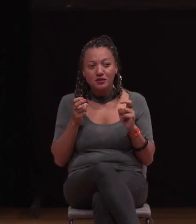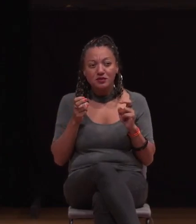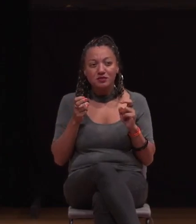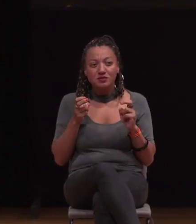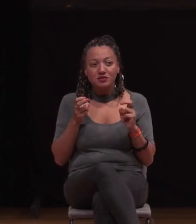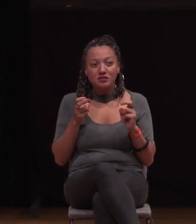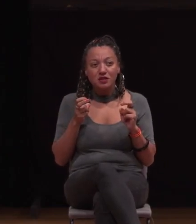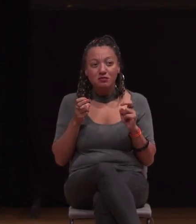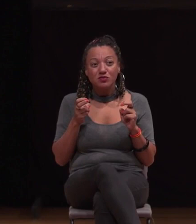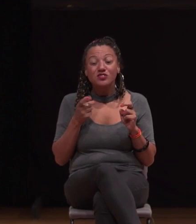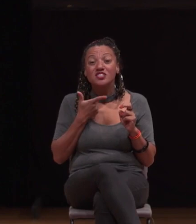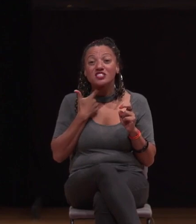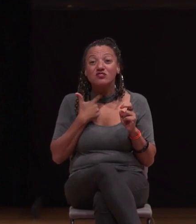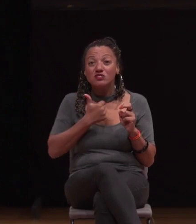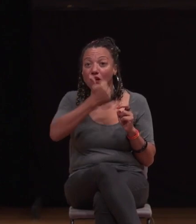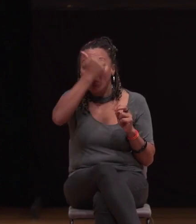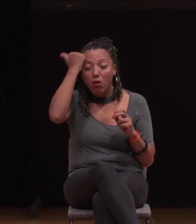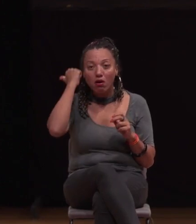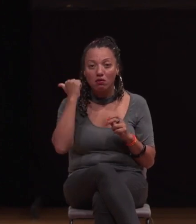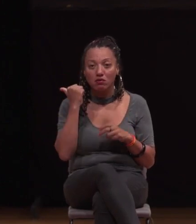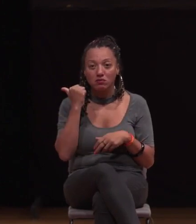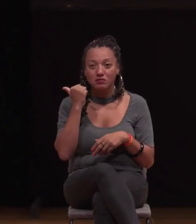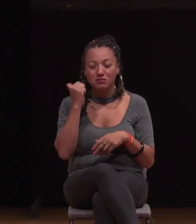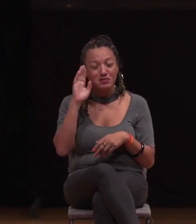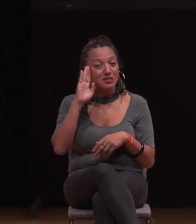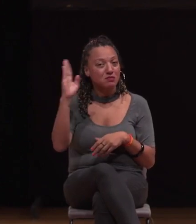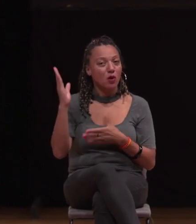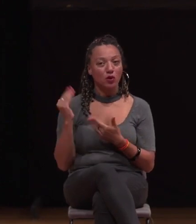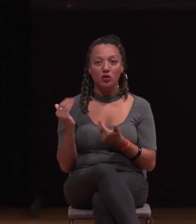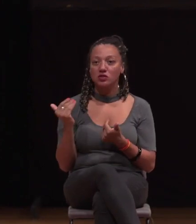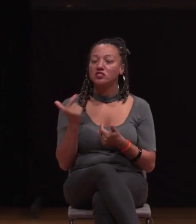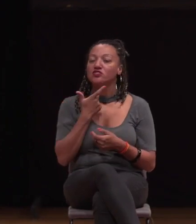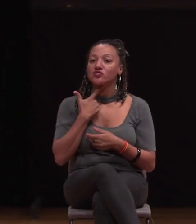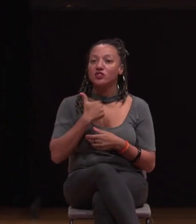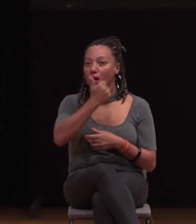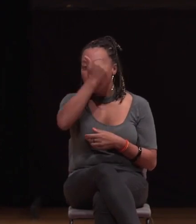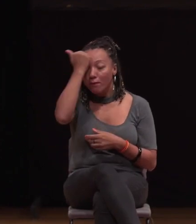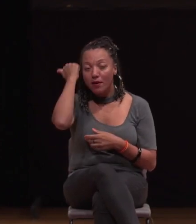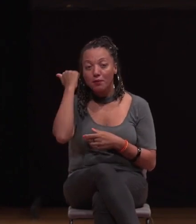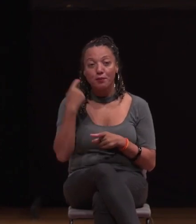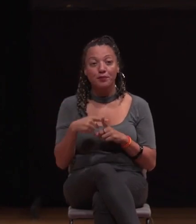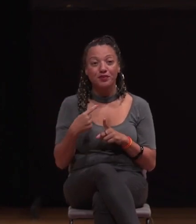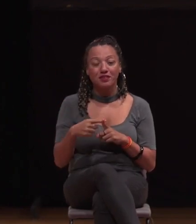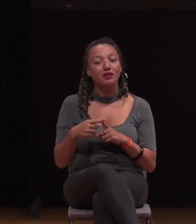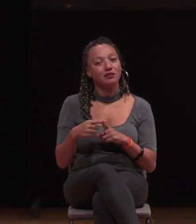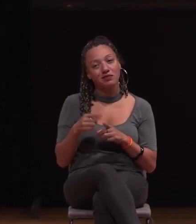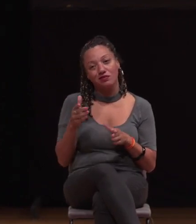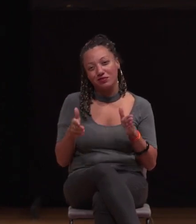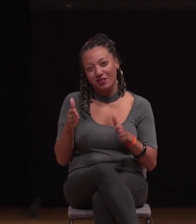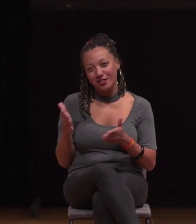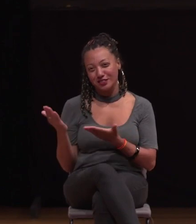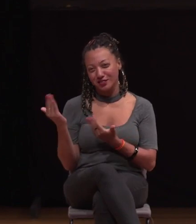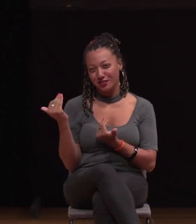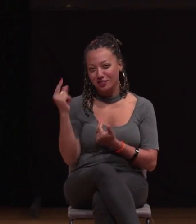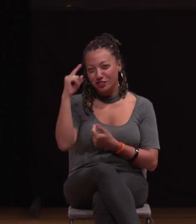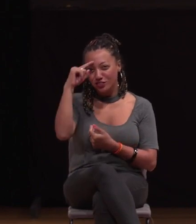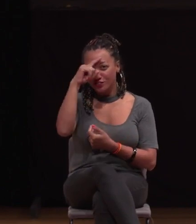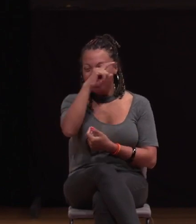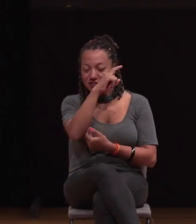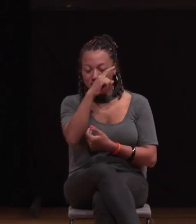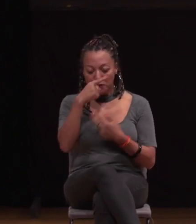de apagar a sua memória. Principalmente dessa fase de adolescência, que é muito difícil, que eu acho que quando começa a